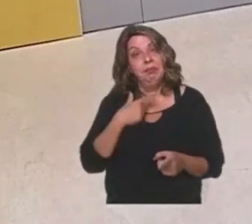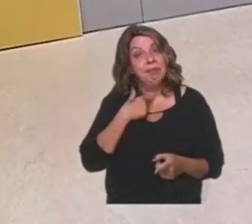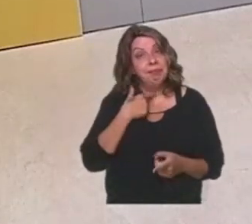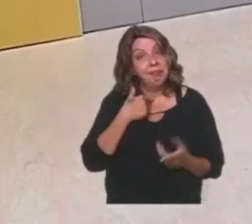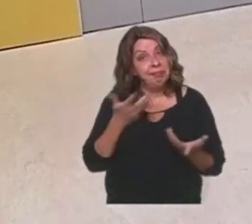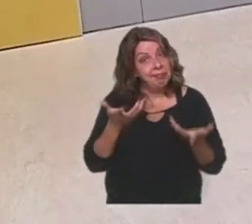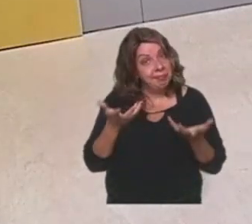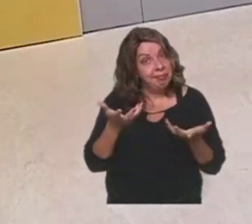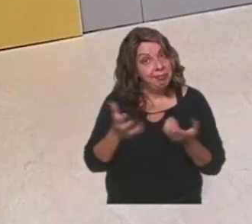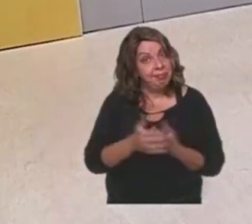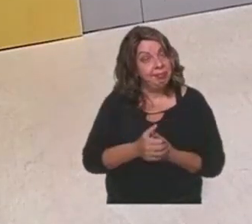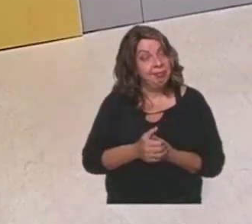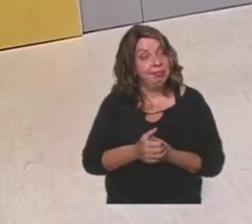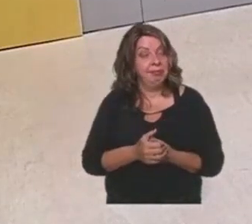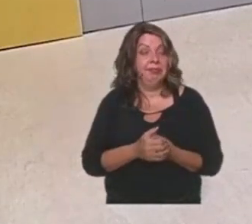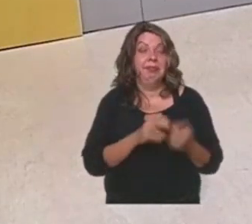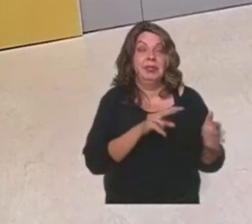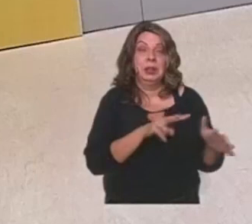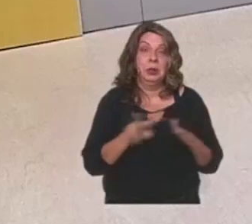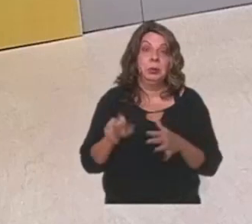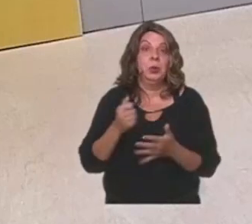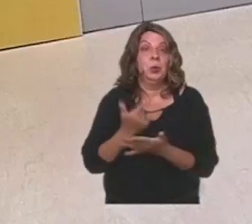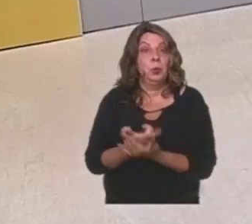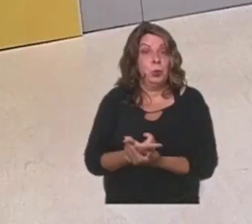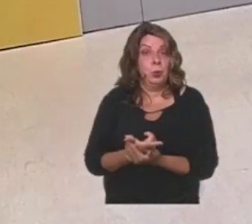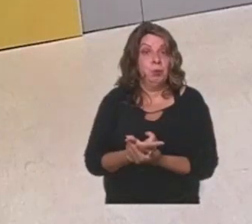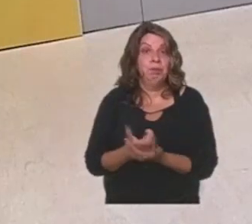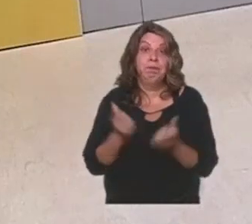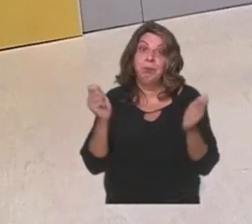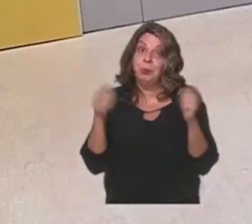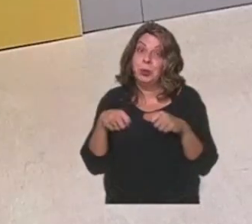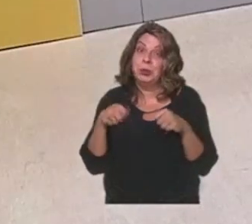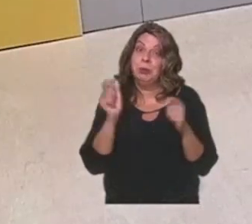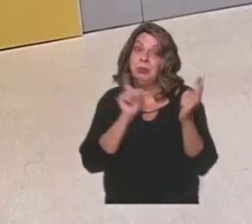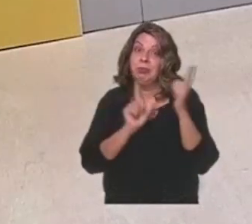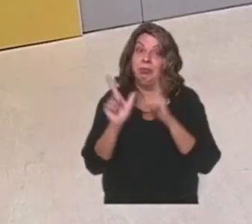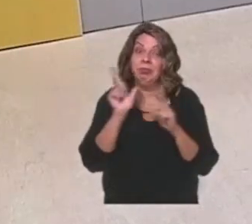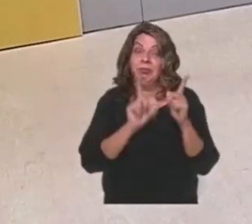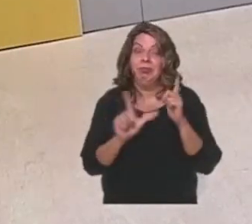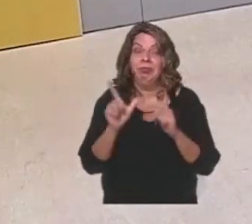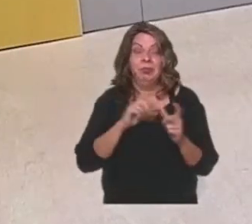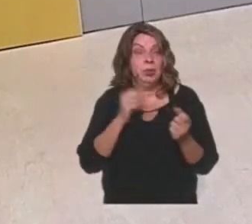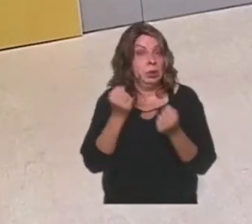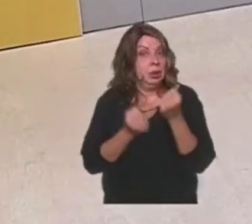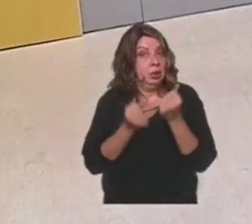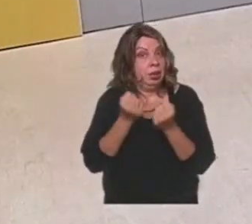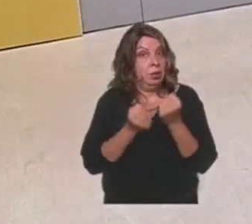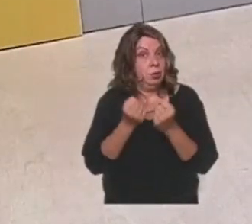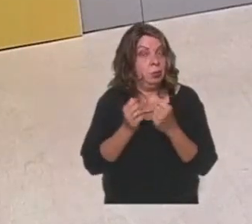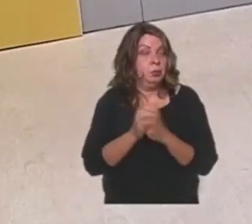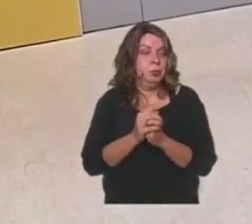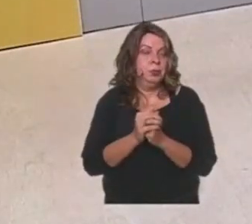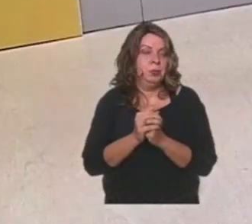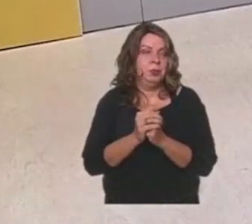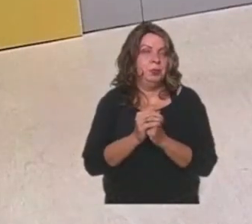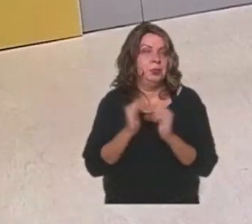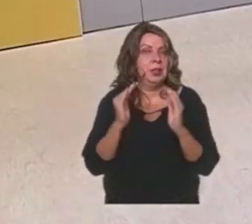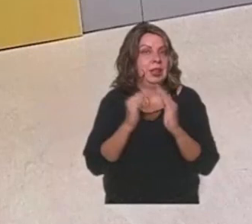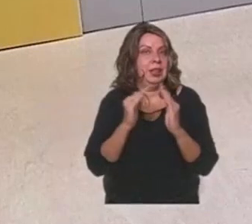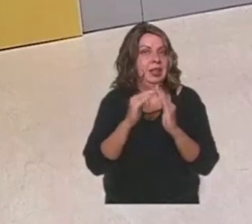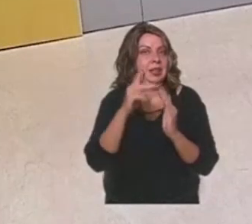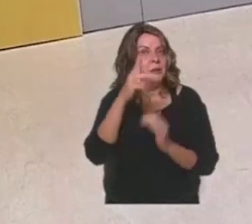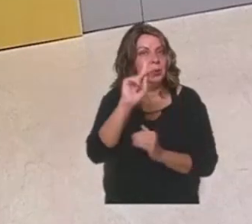vontade, graças à sua ação durante a semana, você tá aí com a possibilidade de levar esse carrão para casa. Bom demais, né